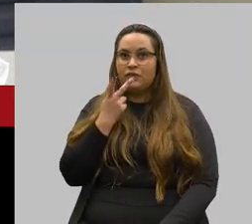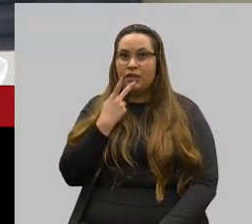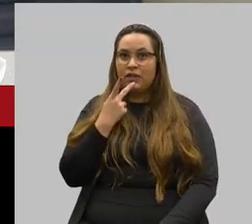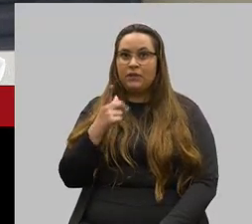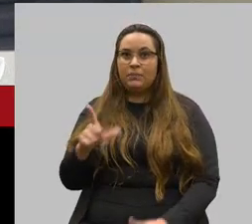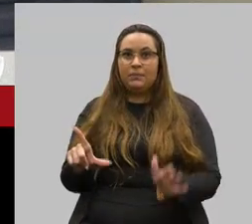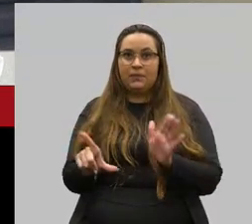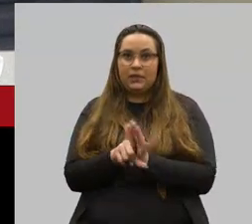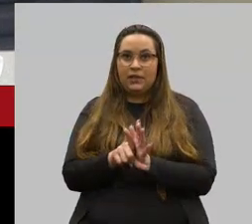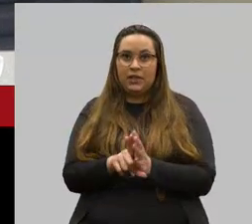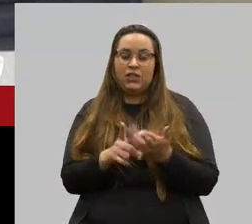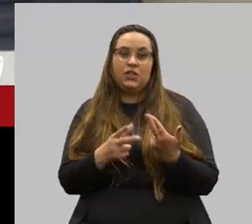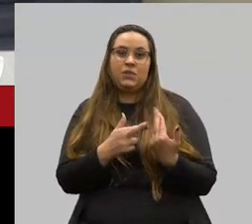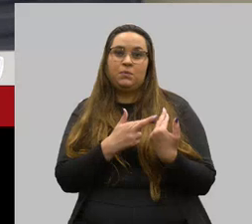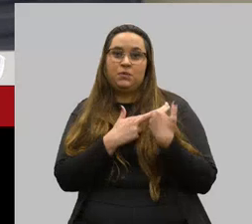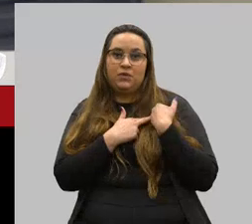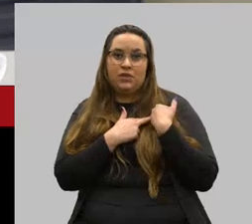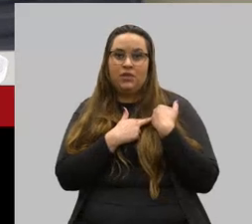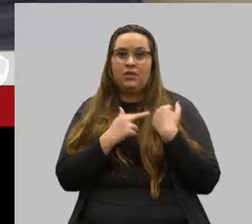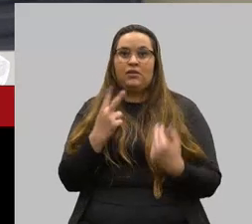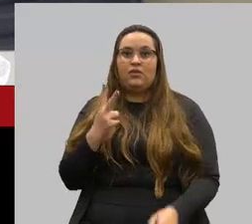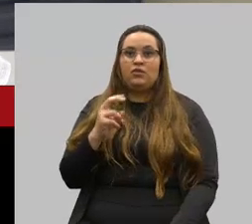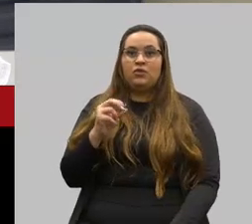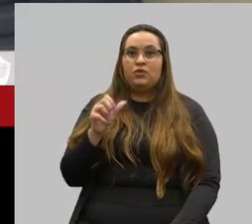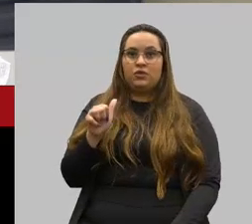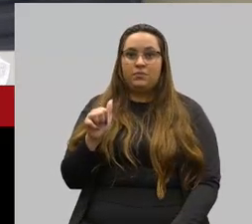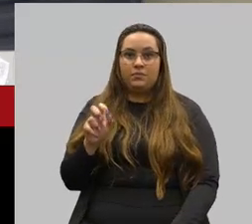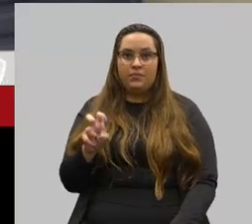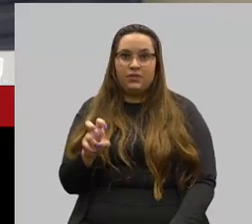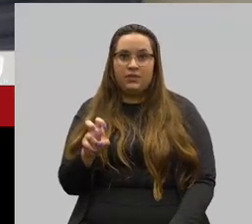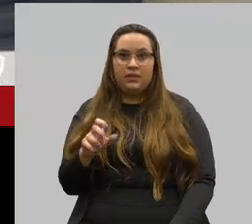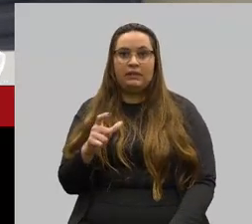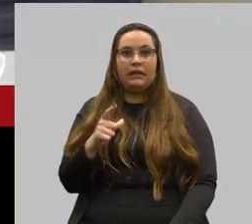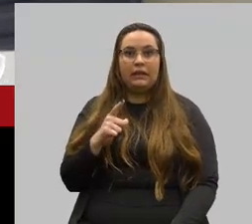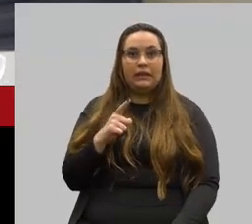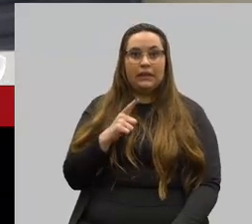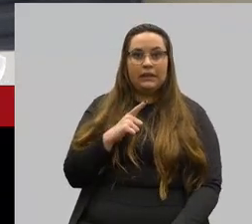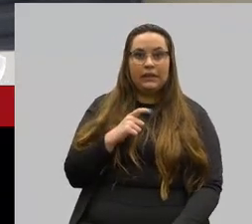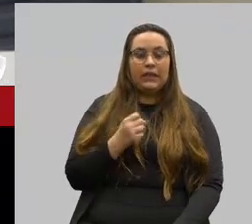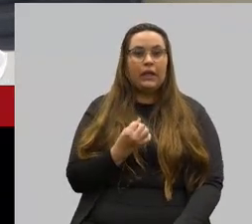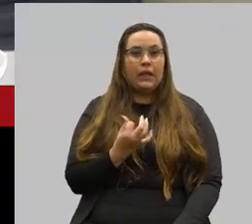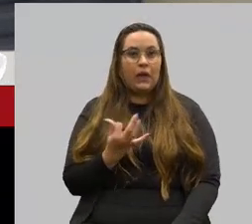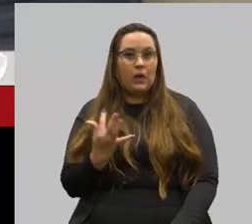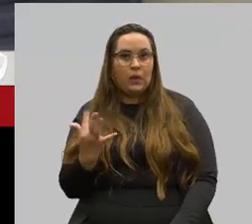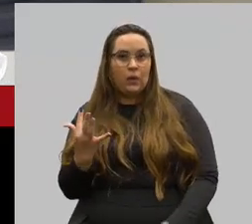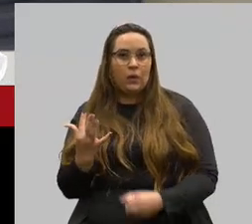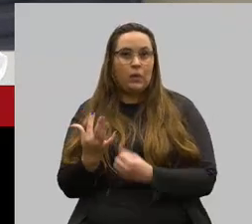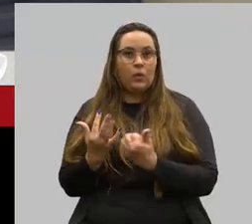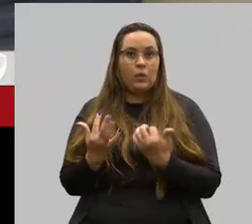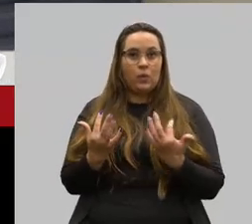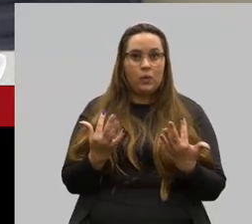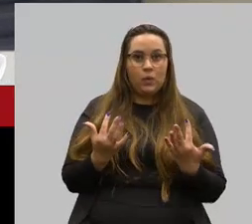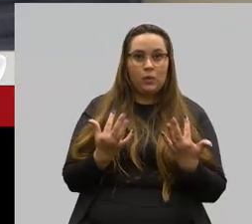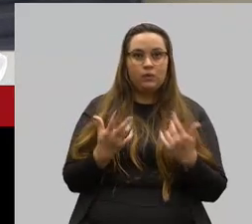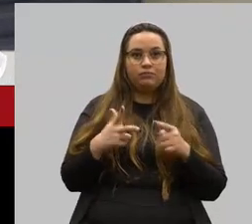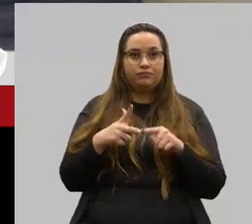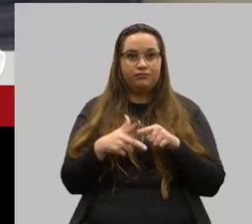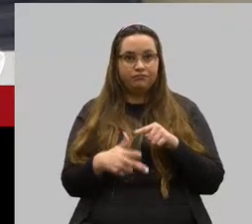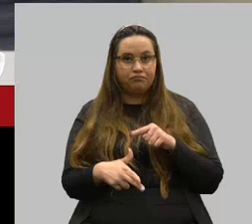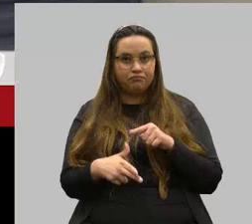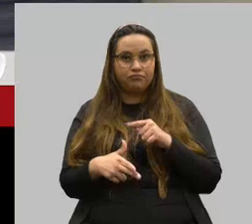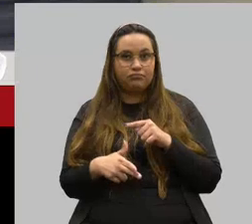responsabilidade fiscal em 2015 eh nós temos restrições eh quanto a alcançarmos